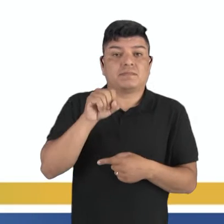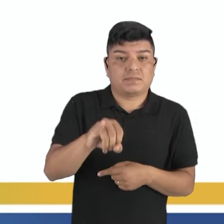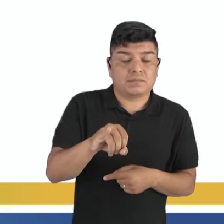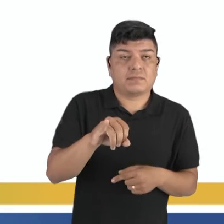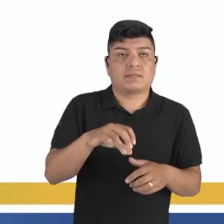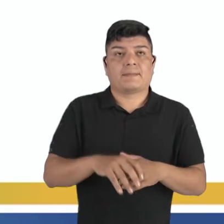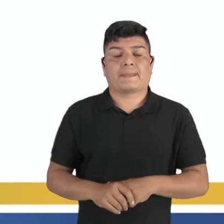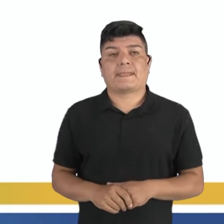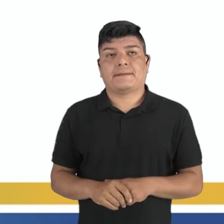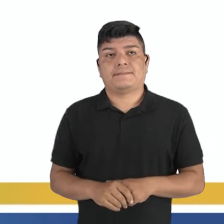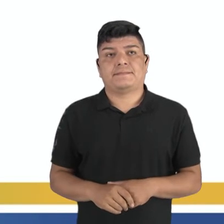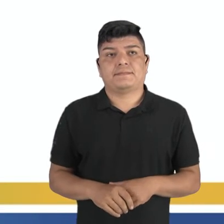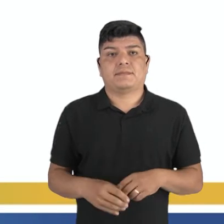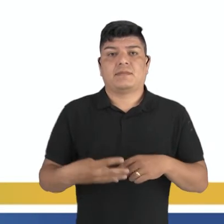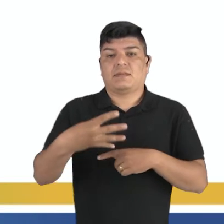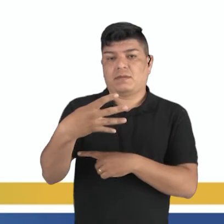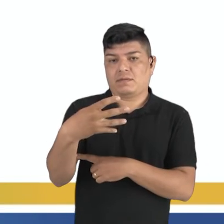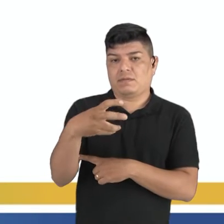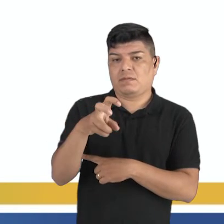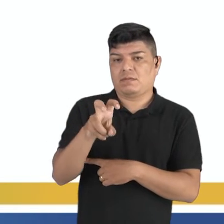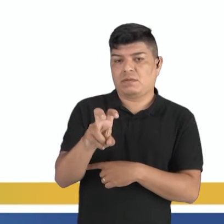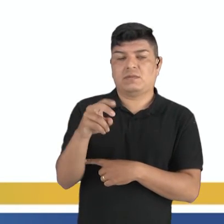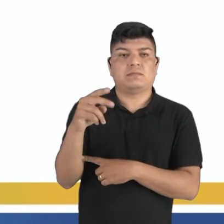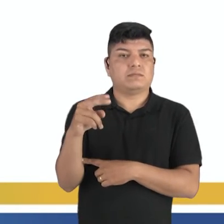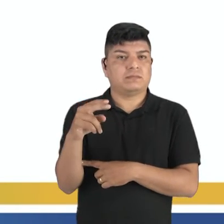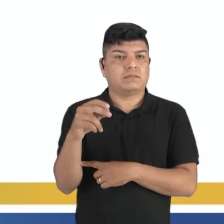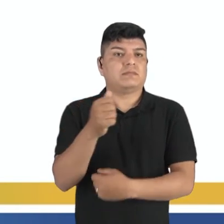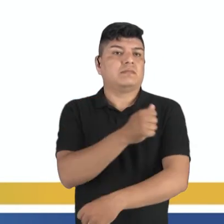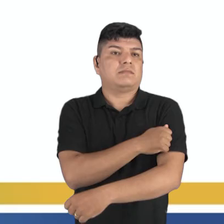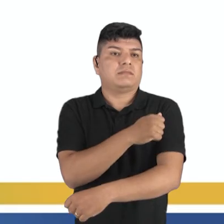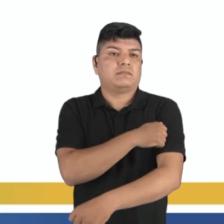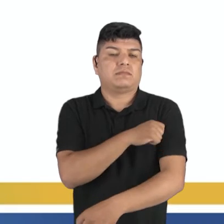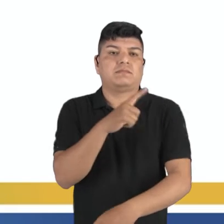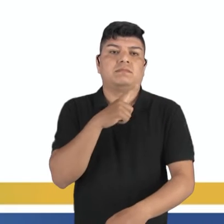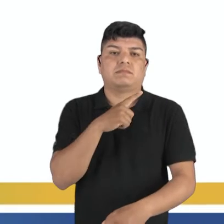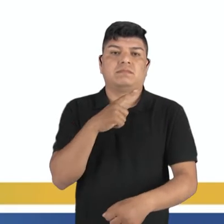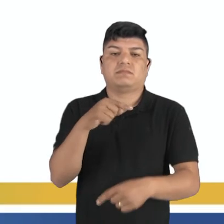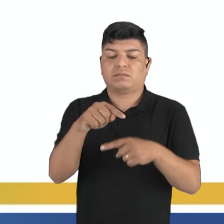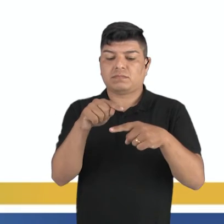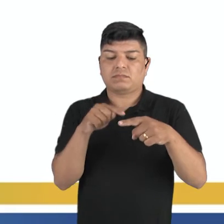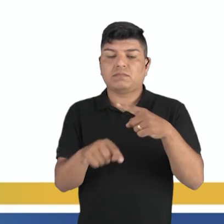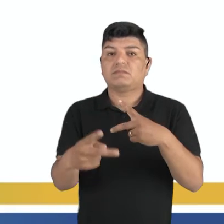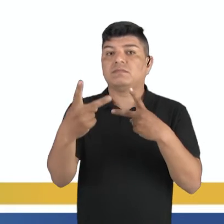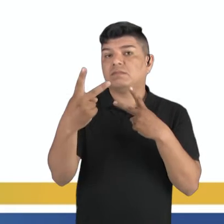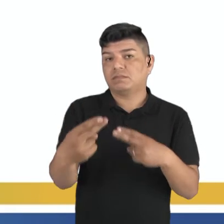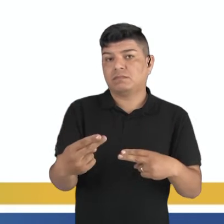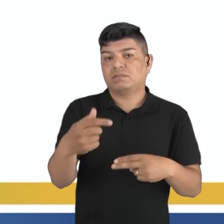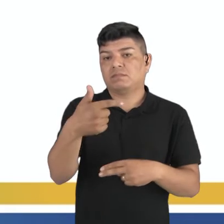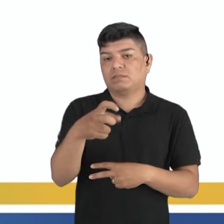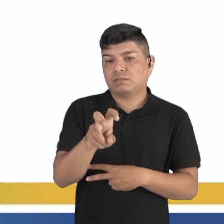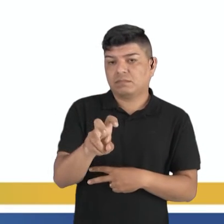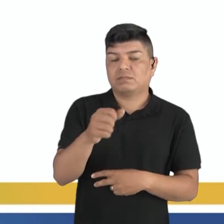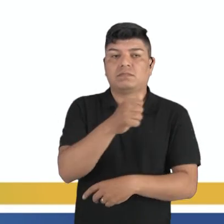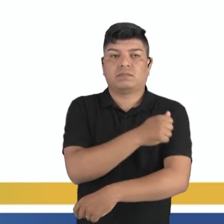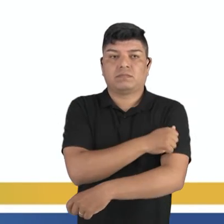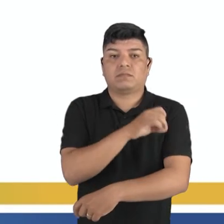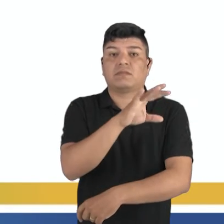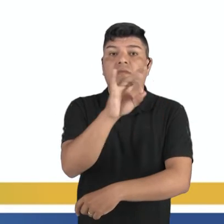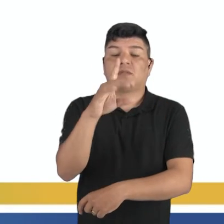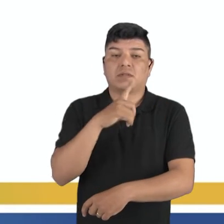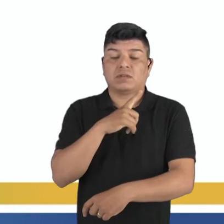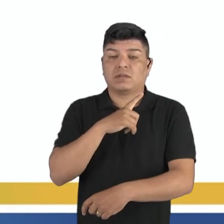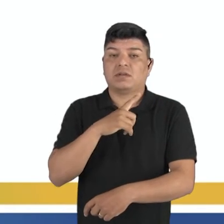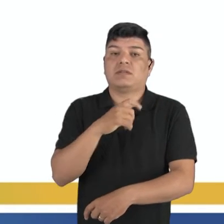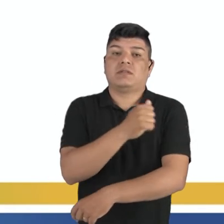se os 45 irmãos, né, desses alunos estivessem divididos igualmente entre os 25 alunos, cada